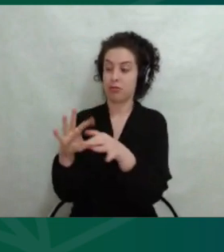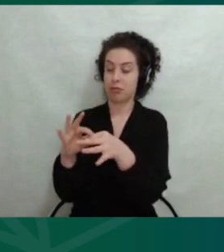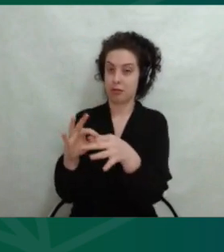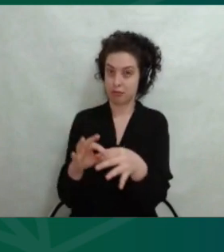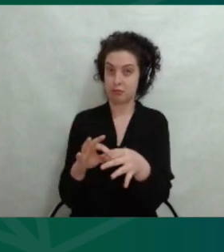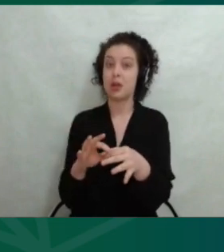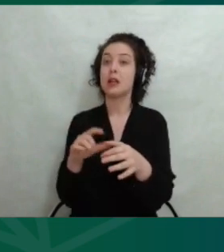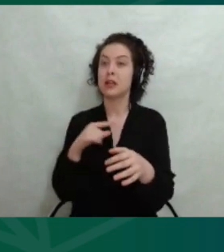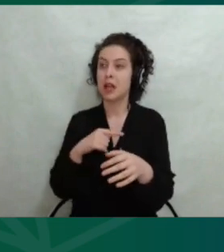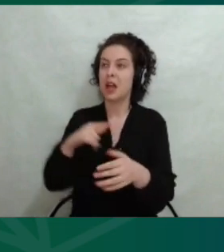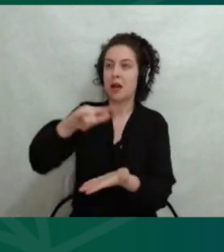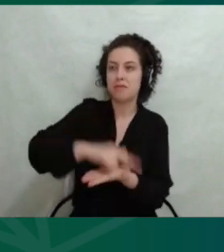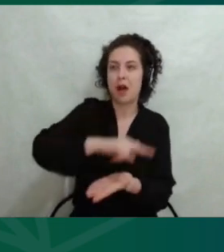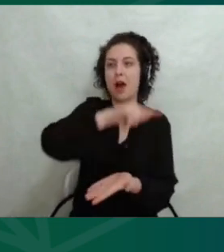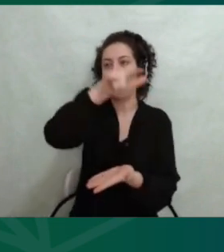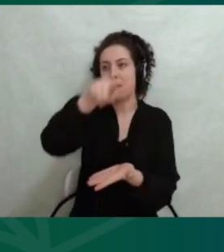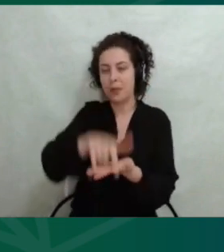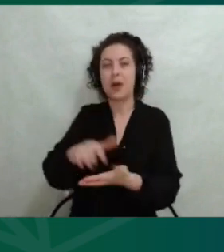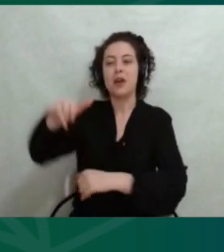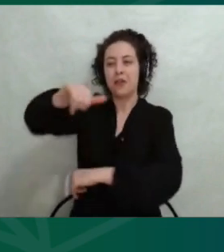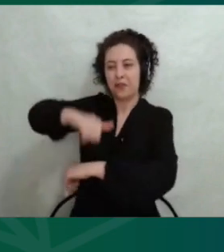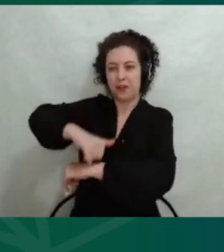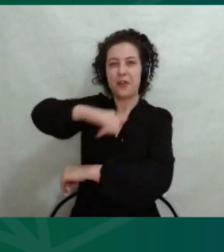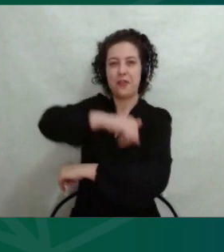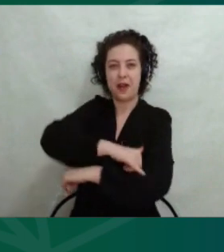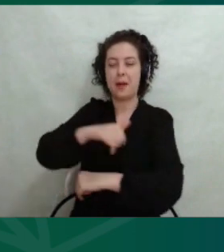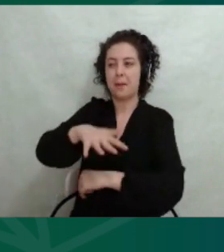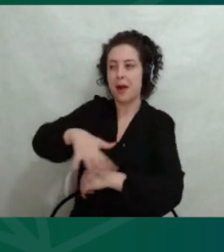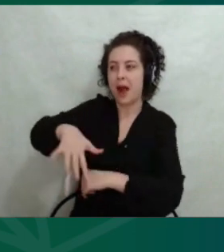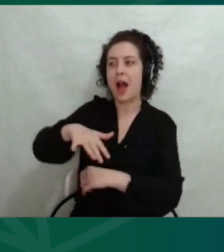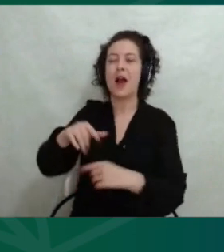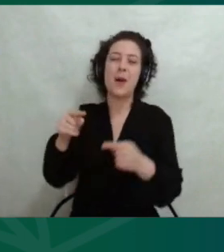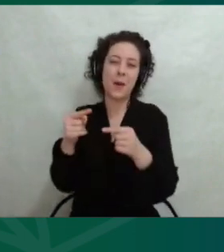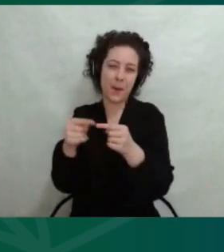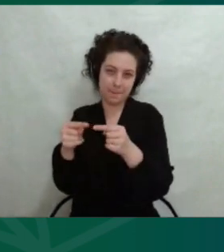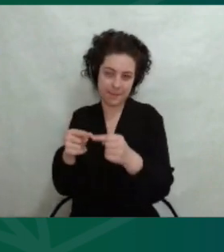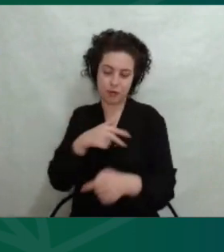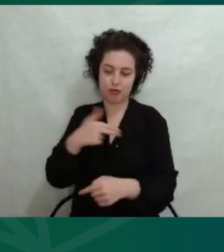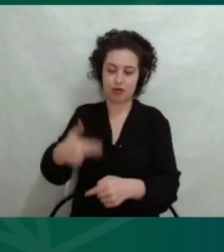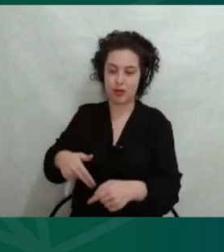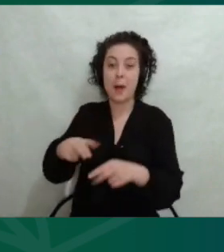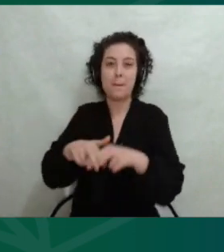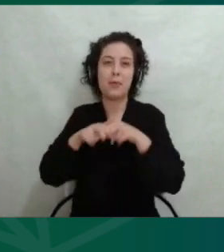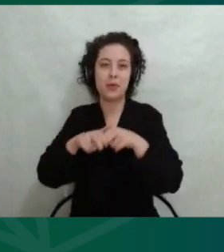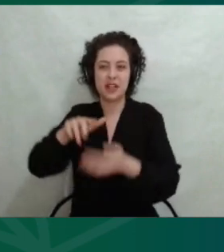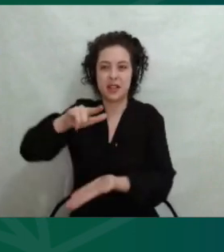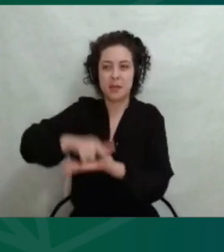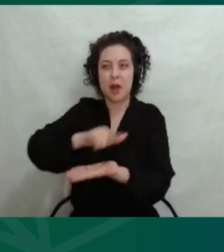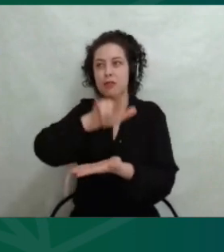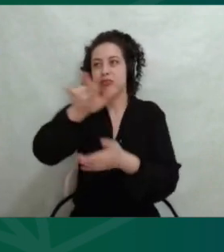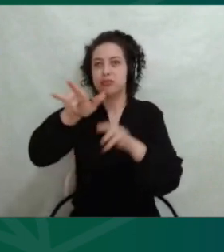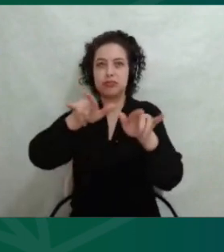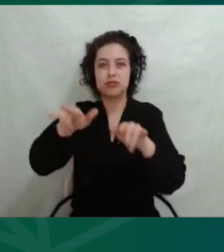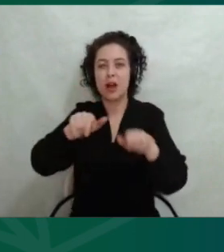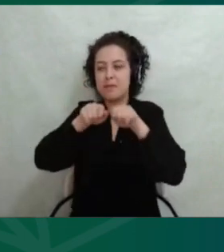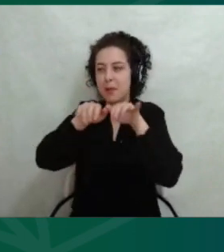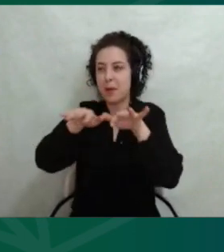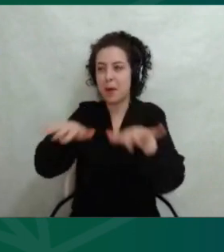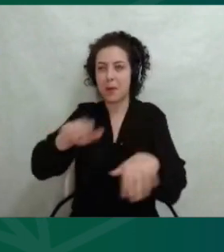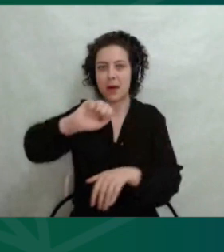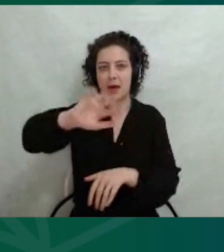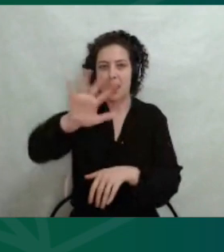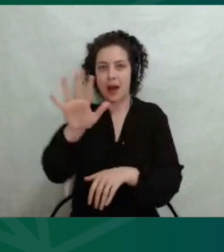por grande parte da China, e isso serviu para essa disseminação muito rápida da epidemia em Wuhan e na Ásia. Vejam